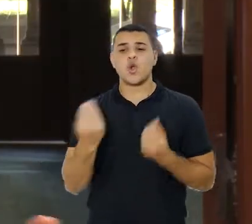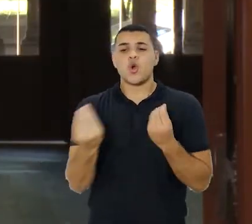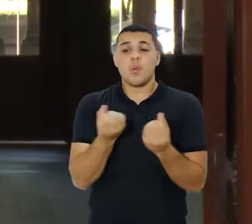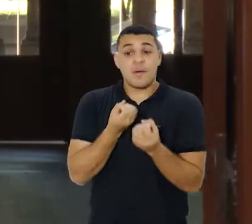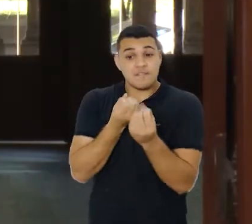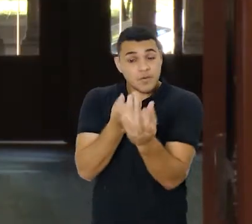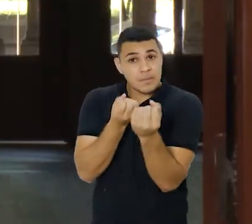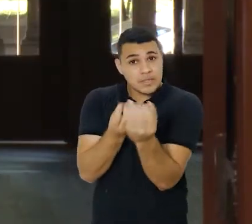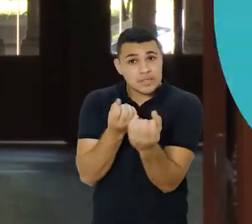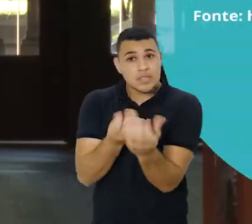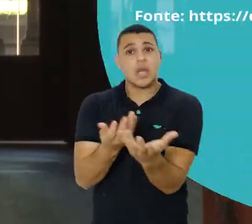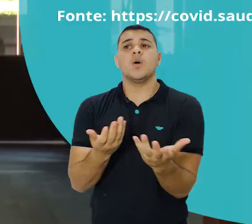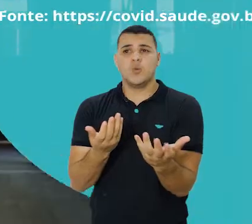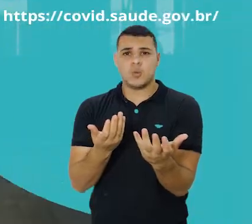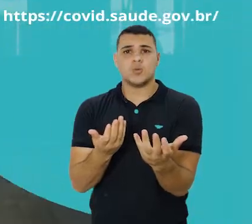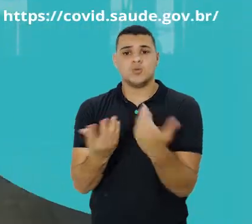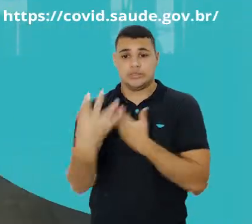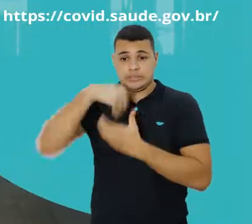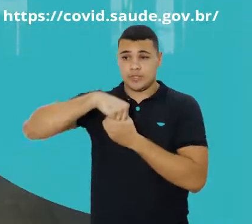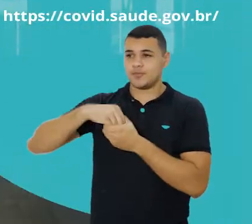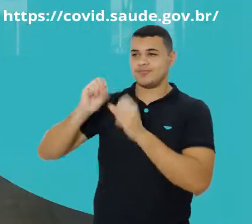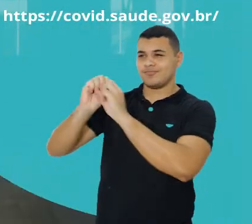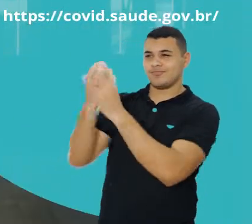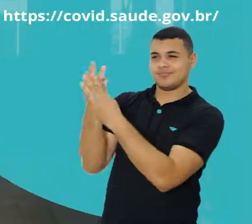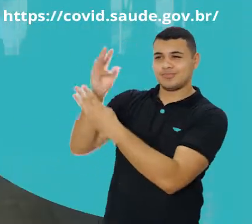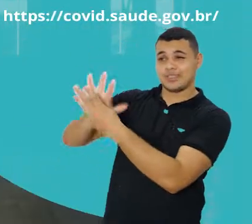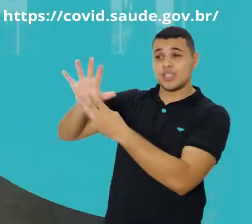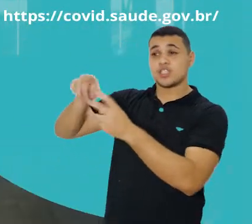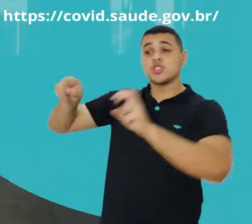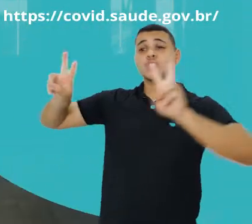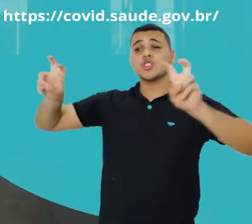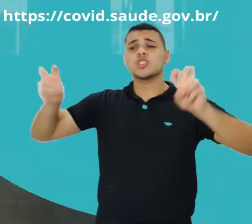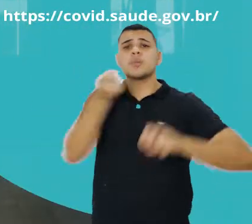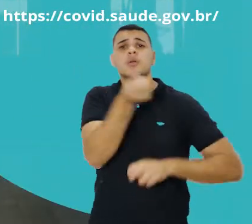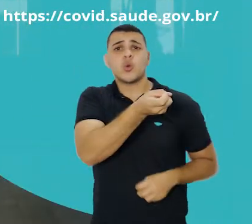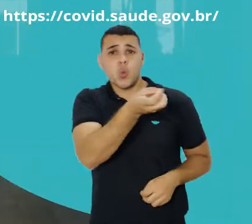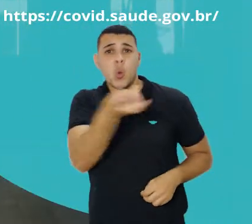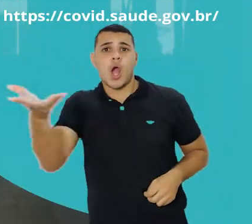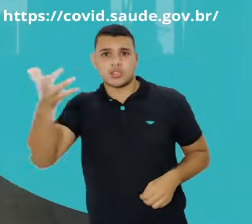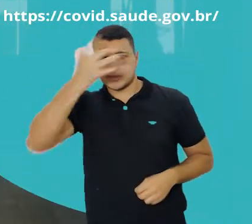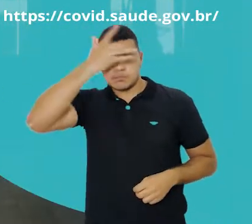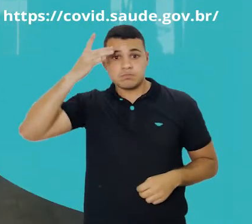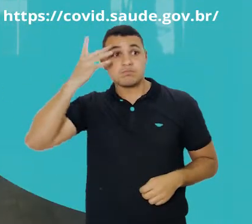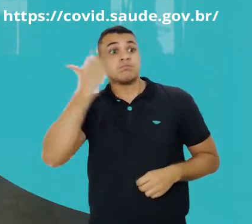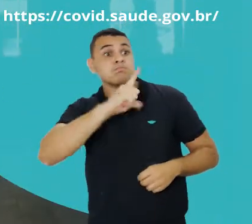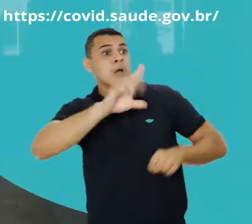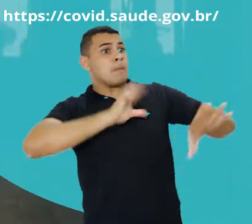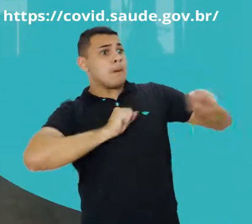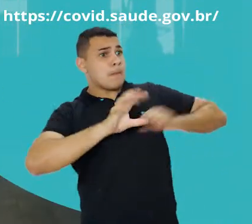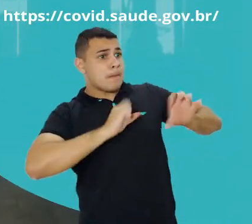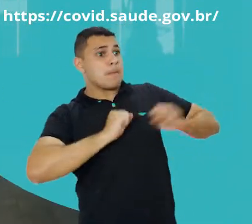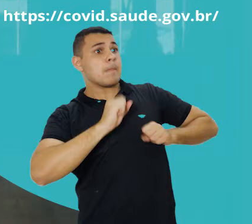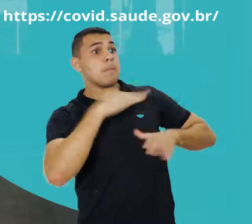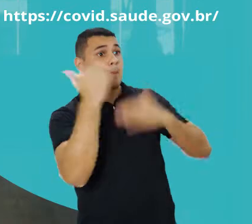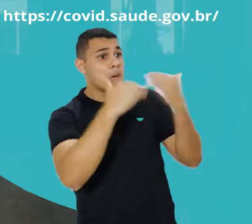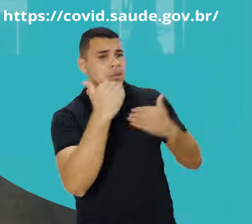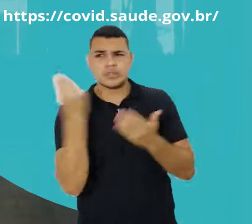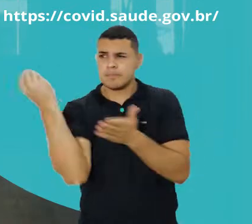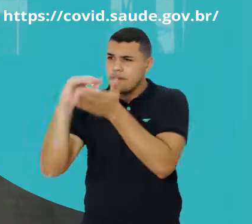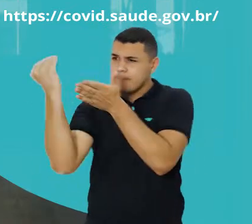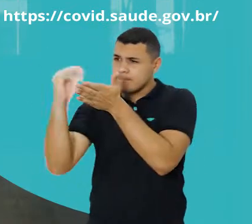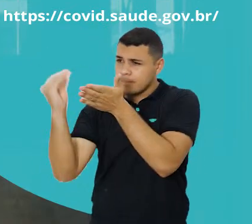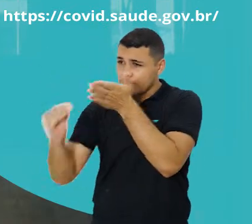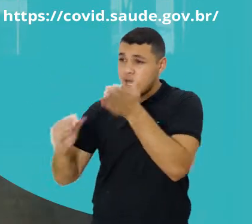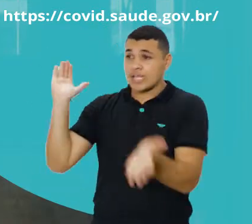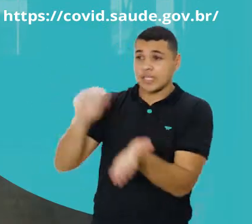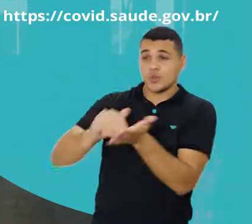então aqui a informação nesse slide a respeito do número de casos notificados acumulados